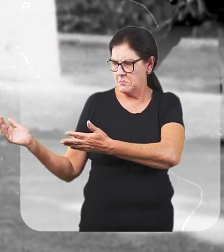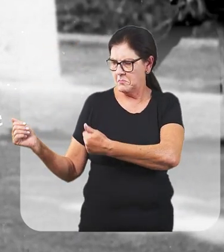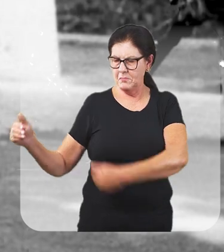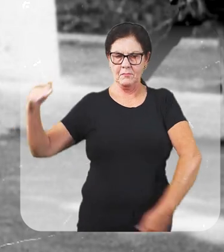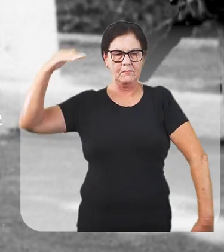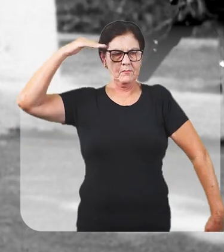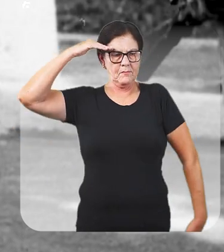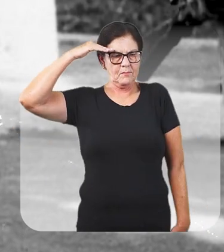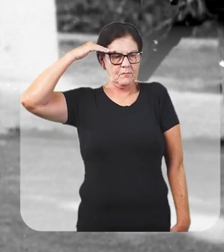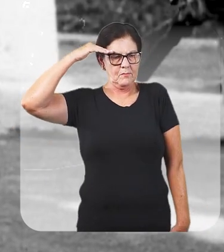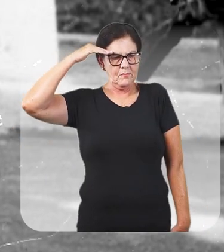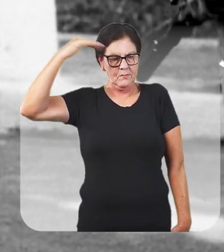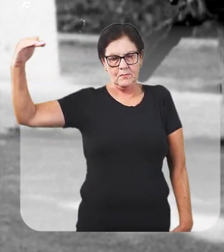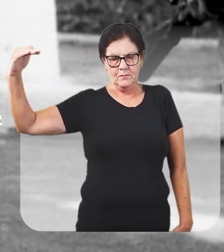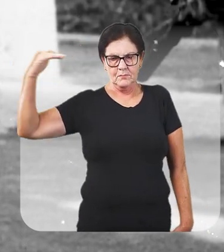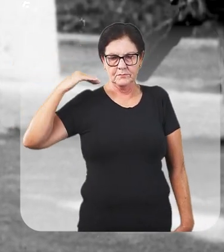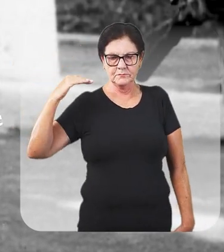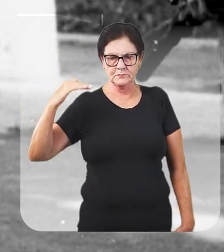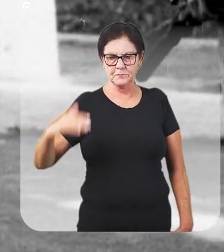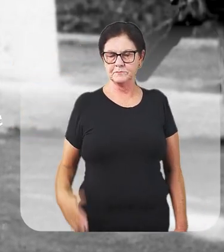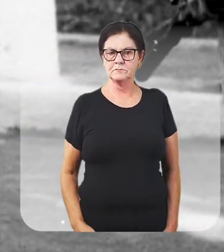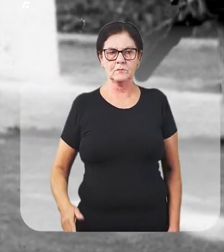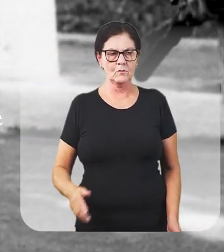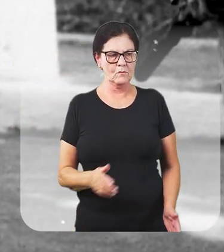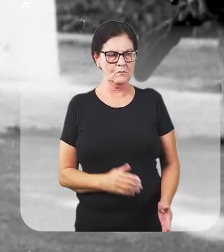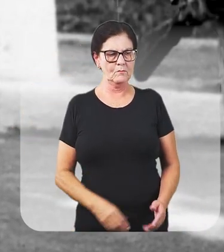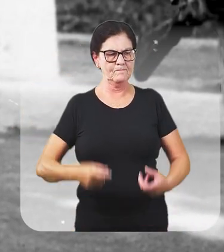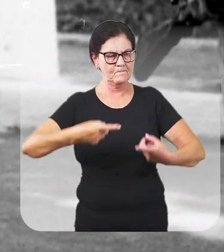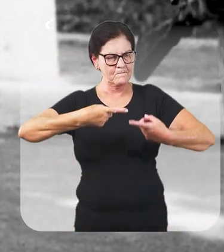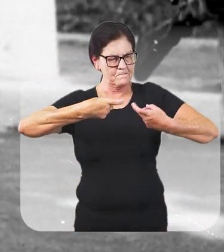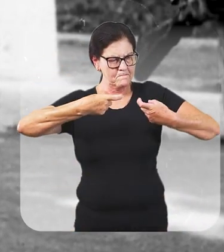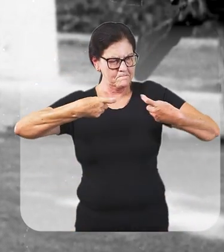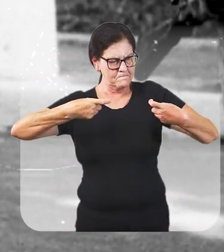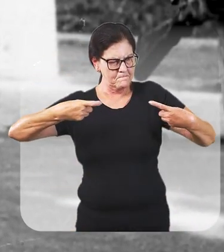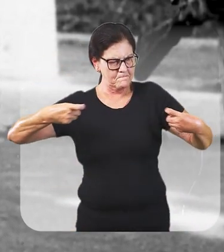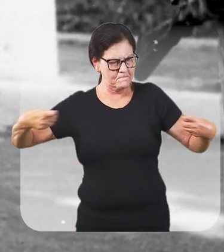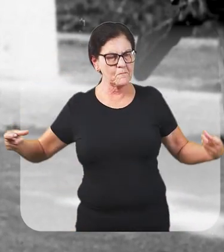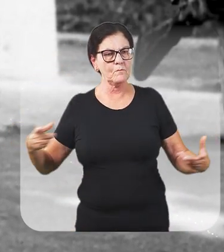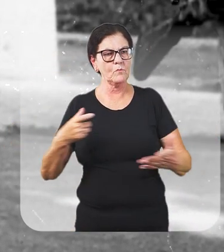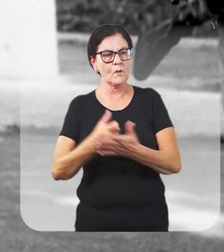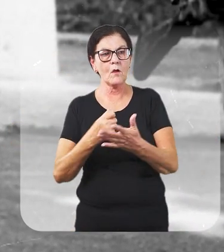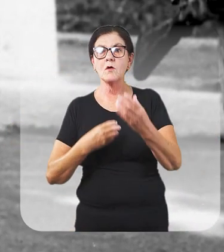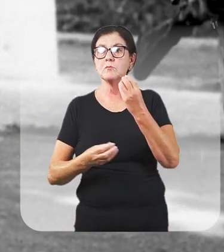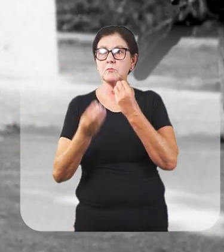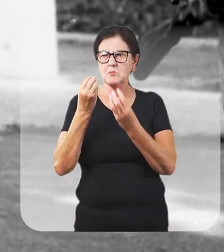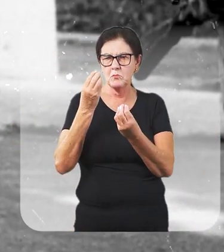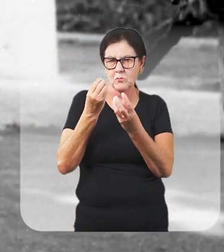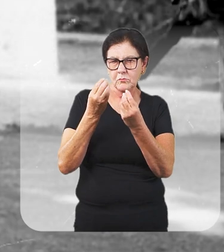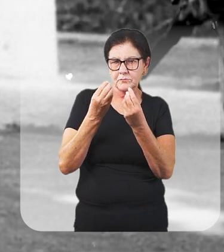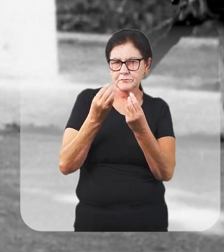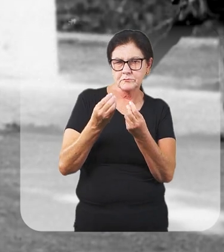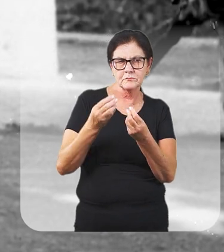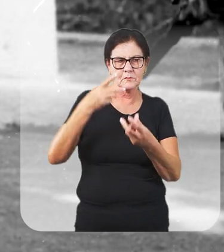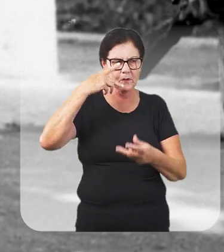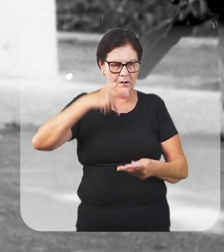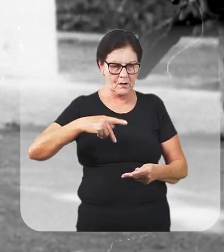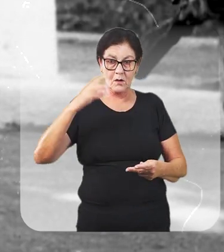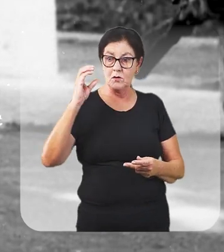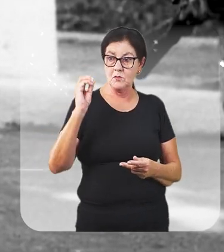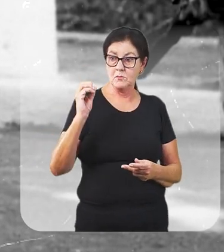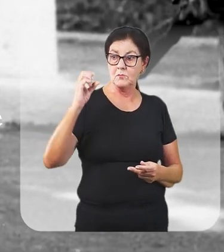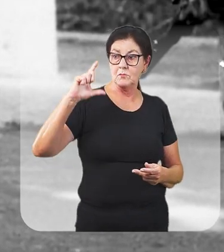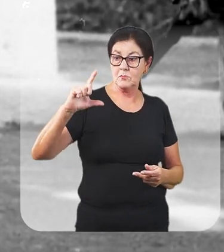formados na Escola Militar do Realengo estavam dispostos a lutar contra o que viam como a corrupção do sistema político e